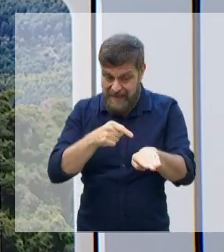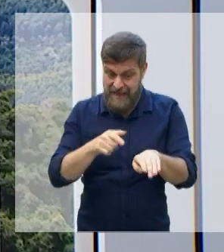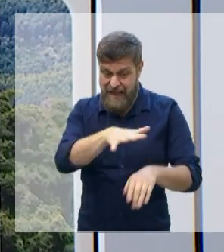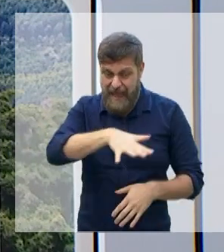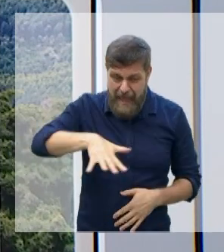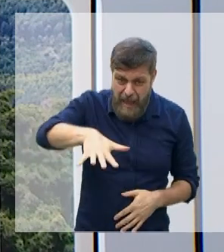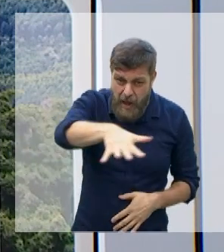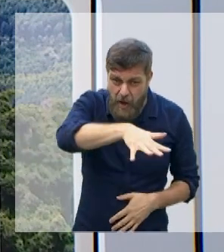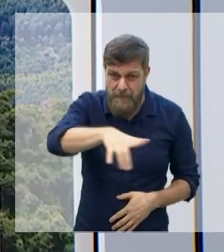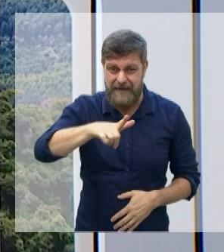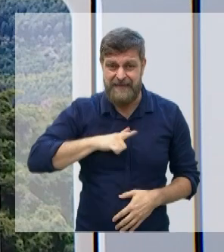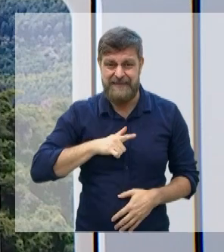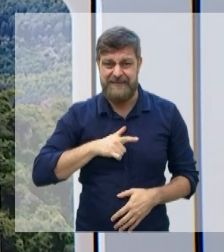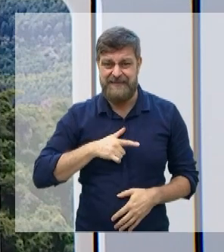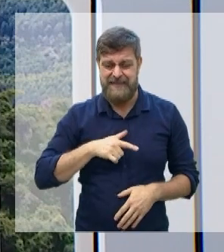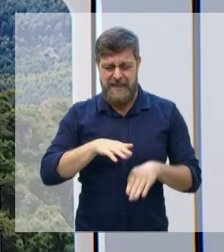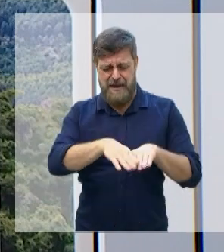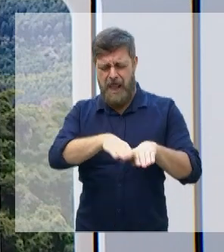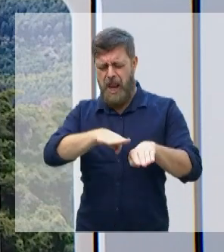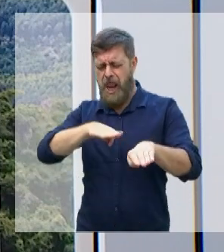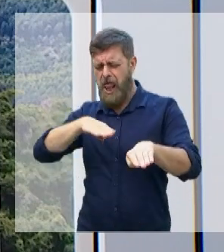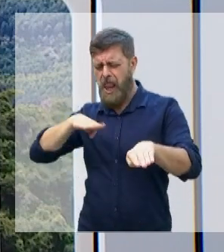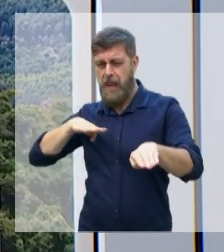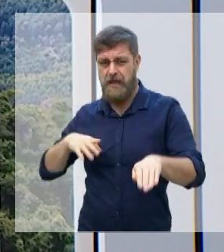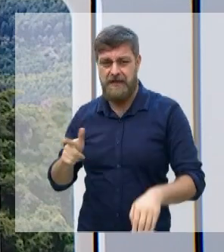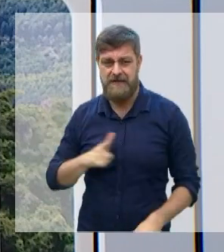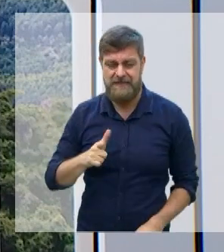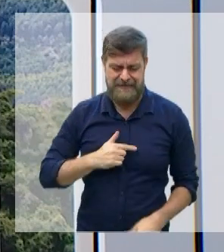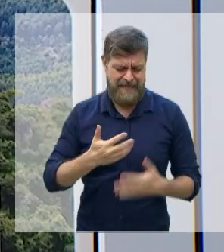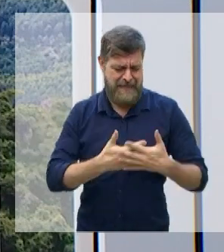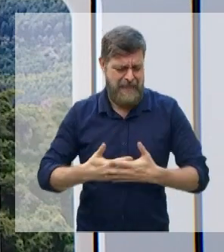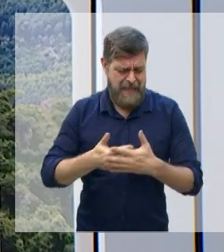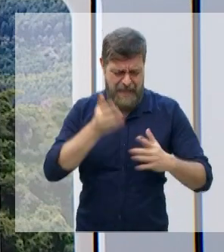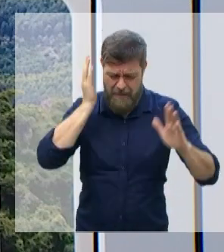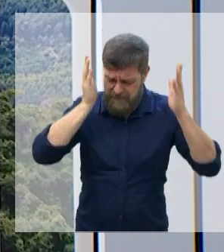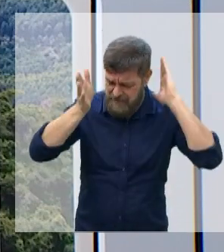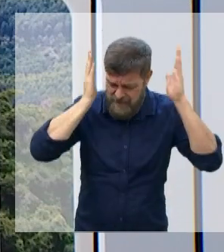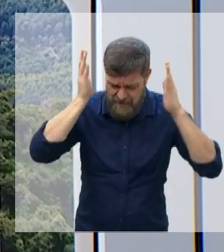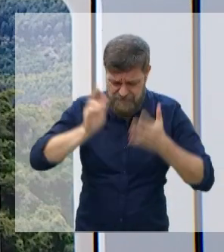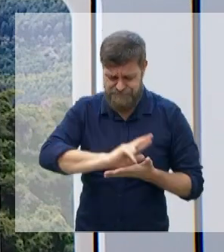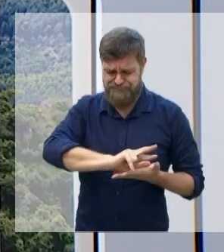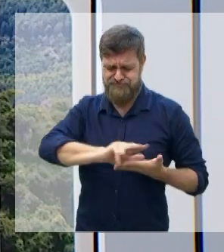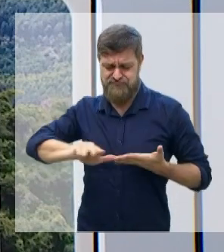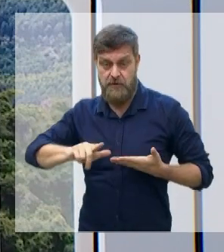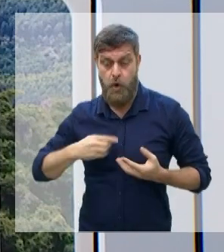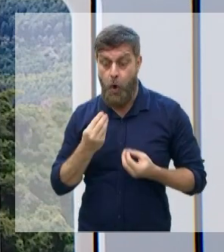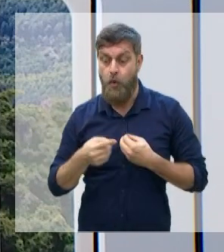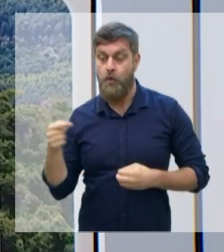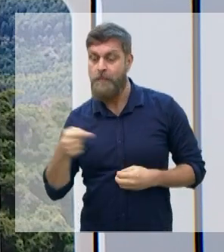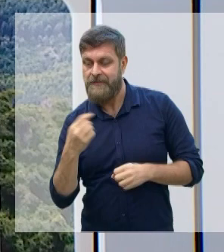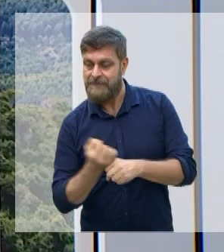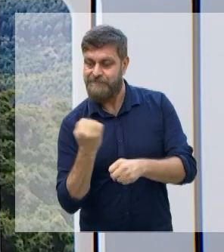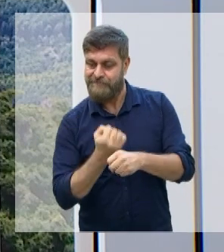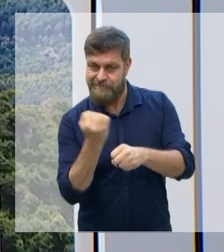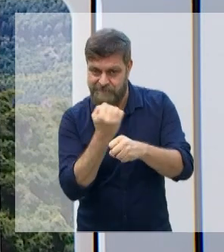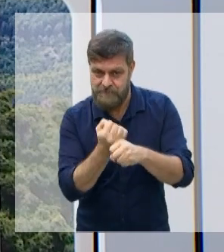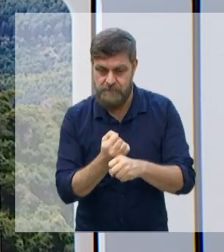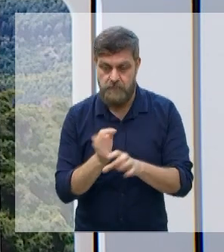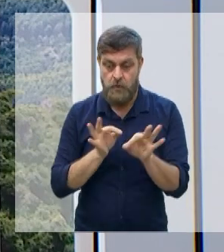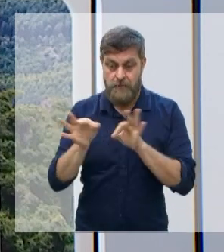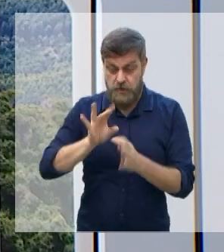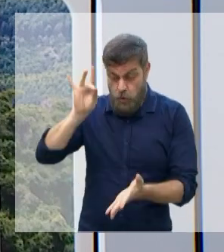região que tem uma quantidade de veículos muito grande caminhões etc que nós vamos fazer ali o projeto